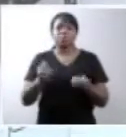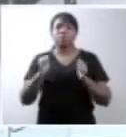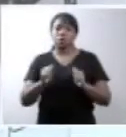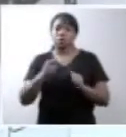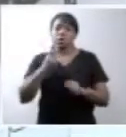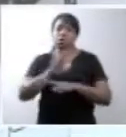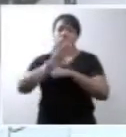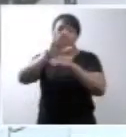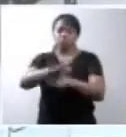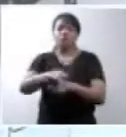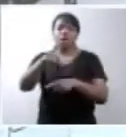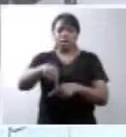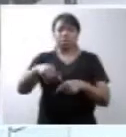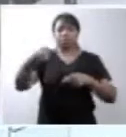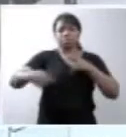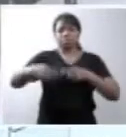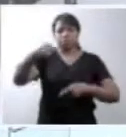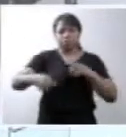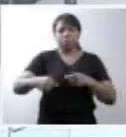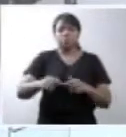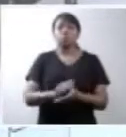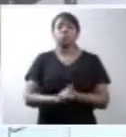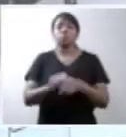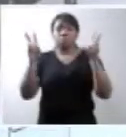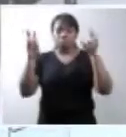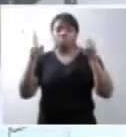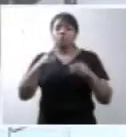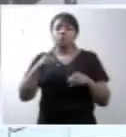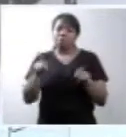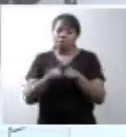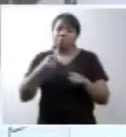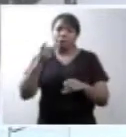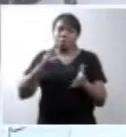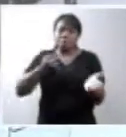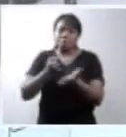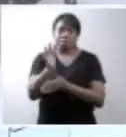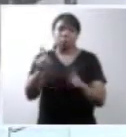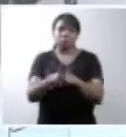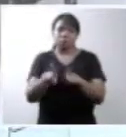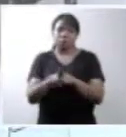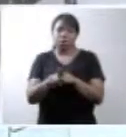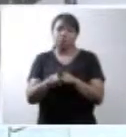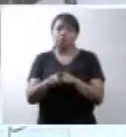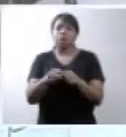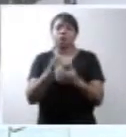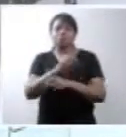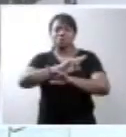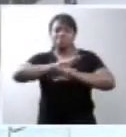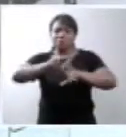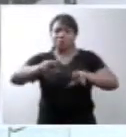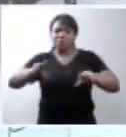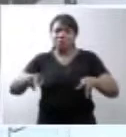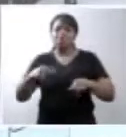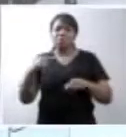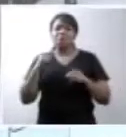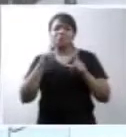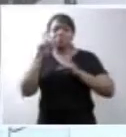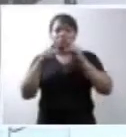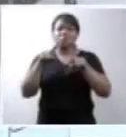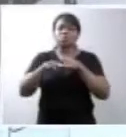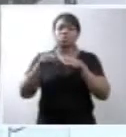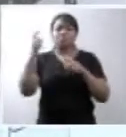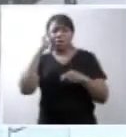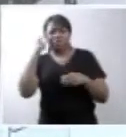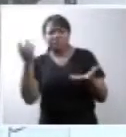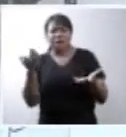que contribuem para este debate. Uma abordagem midiática fiel às sutilezas que sustentam as diferentes expressões do modo